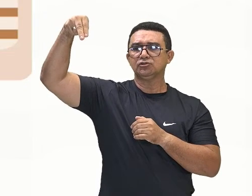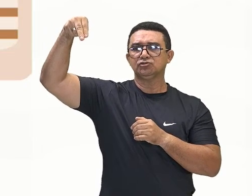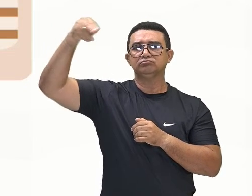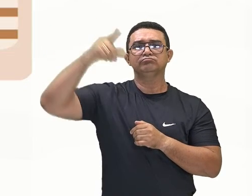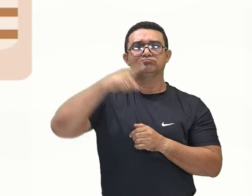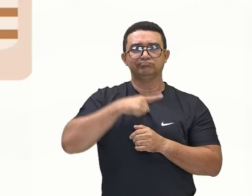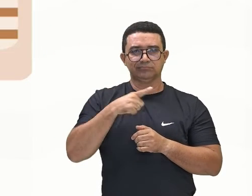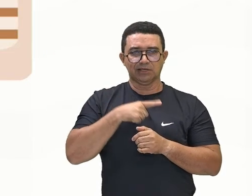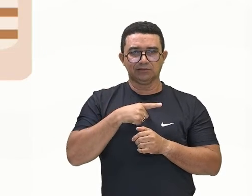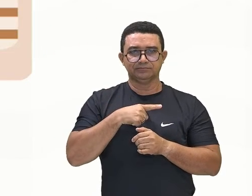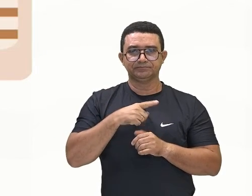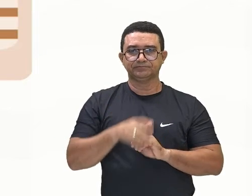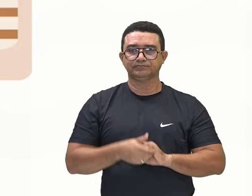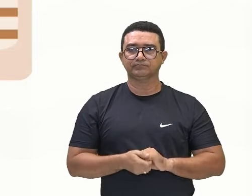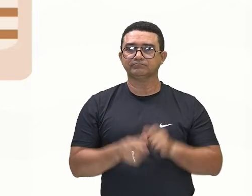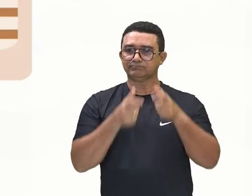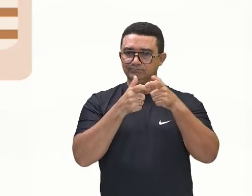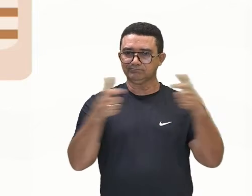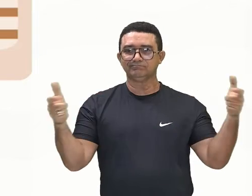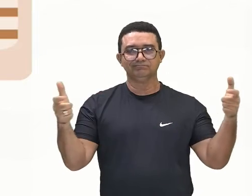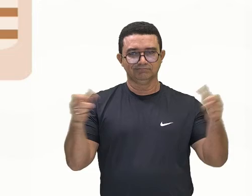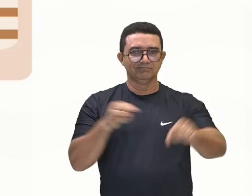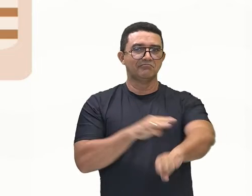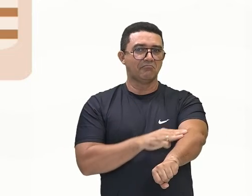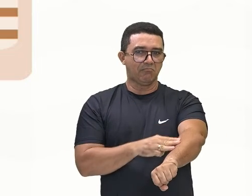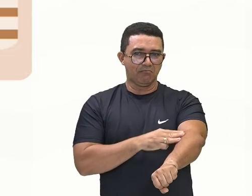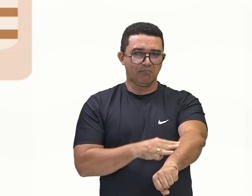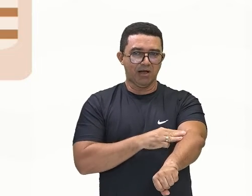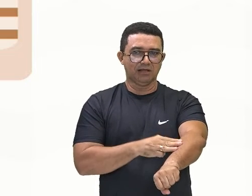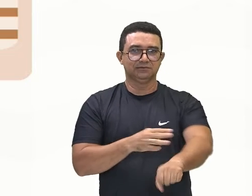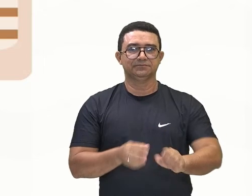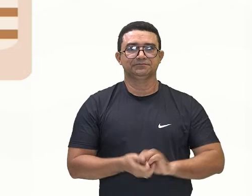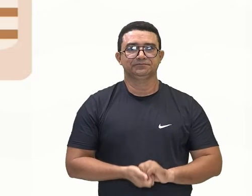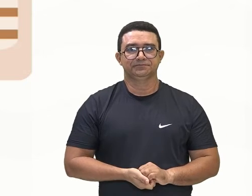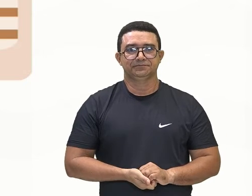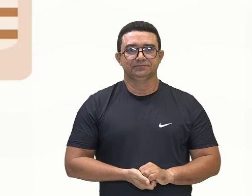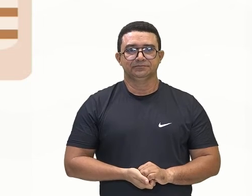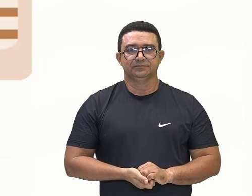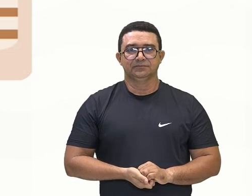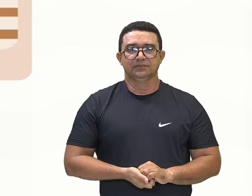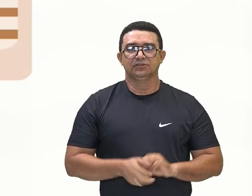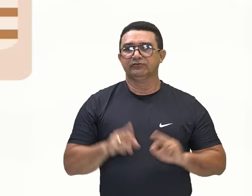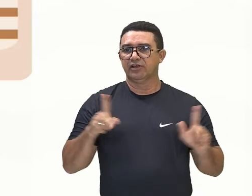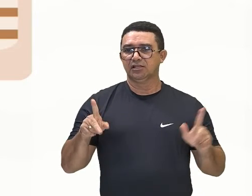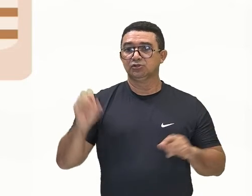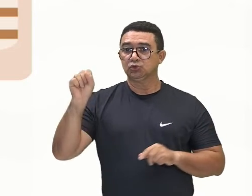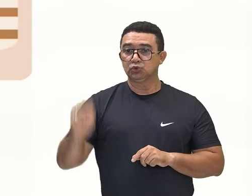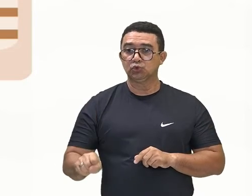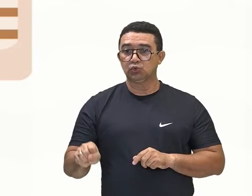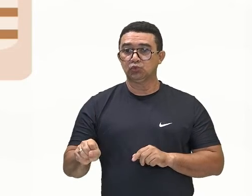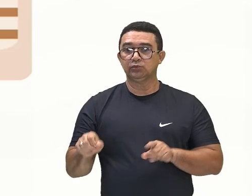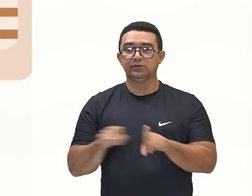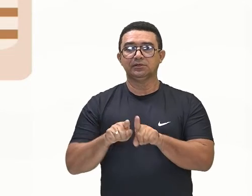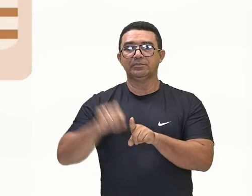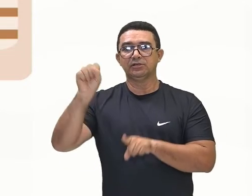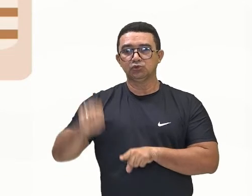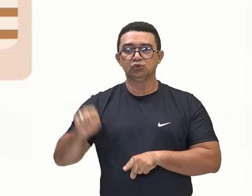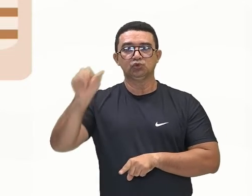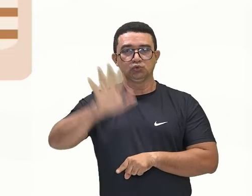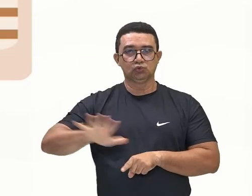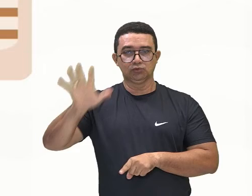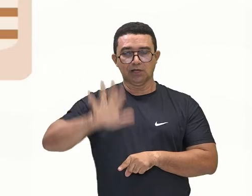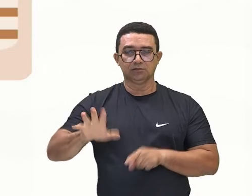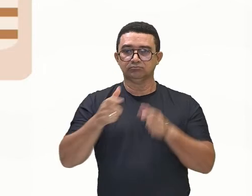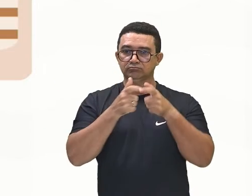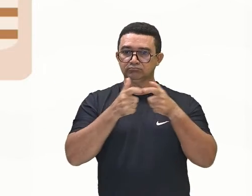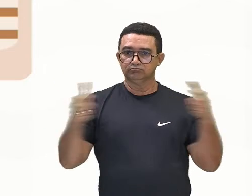predominar, olha só, a população parda, ao contrário do que acontece no sul e no sudeste, aonde o que predomina